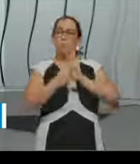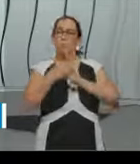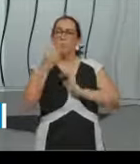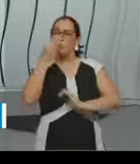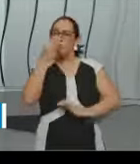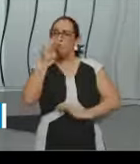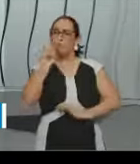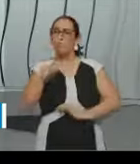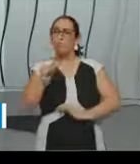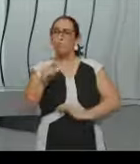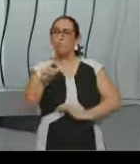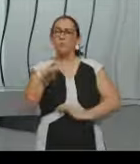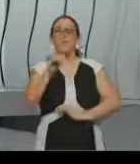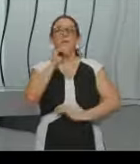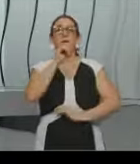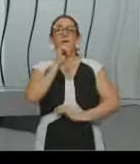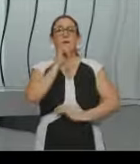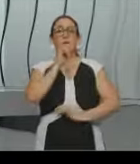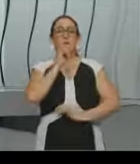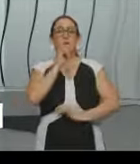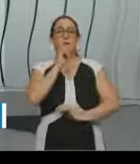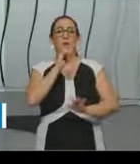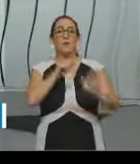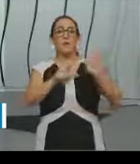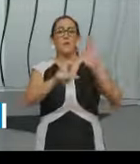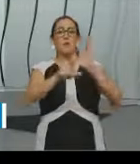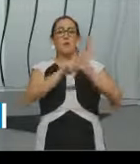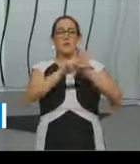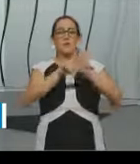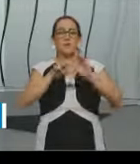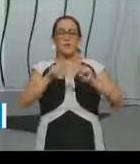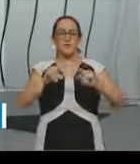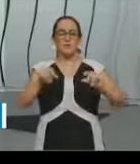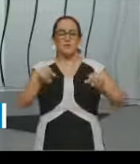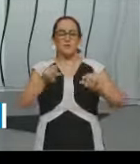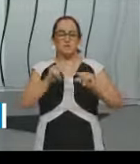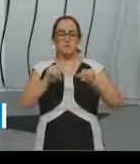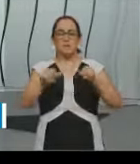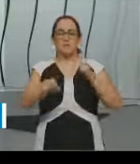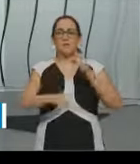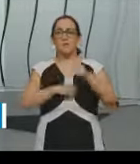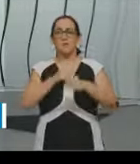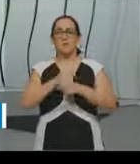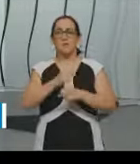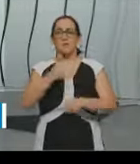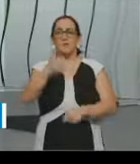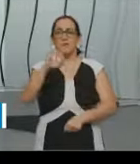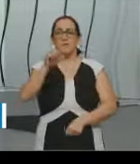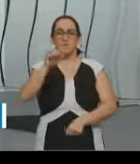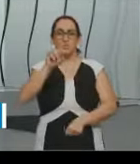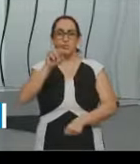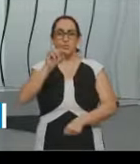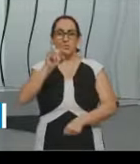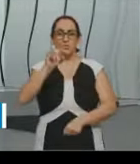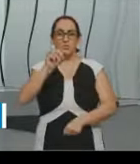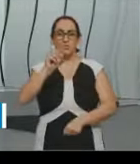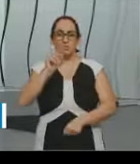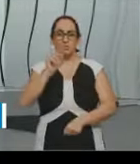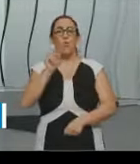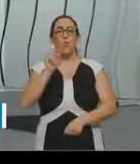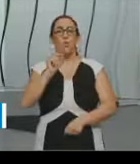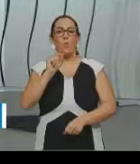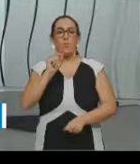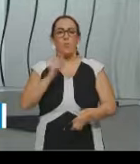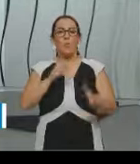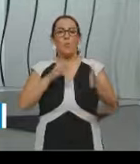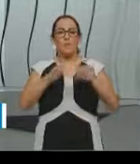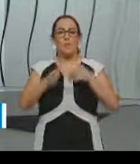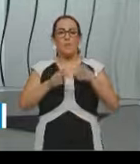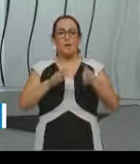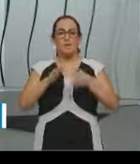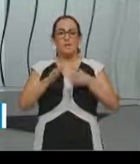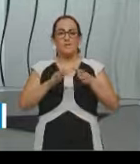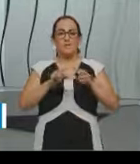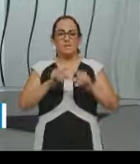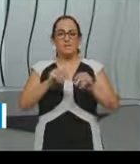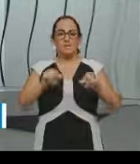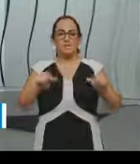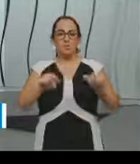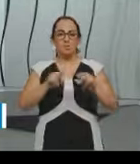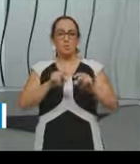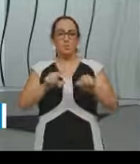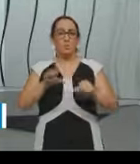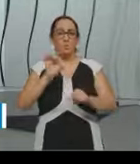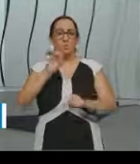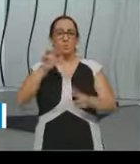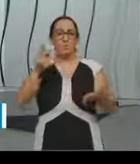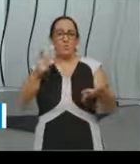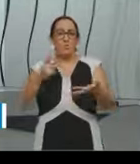a Lei de Terras de 1850, que determina que o acesso à terra ele só se daria por meio da compra, né, e impedir